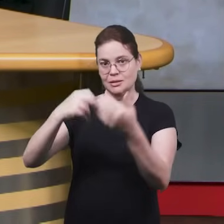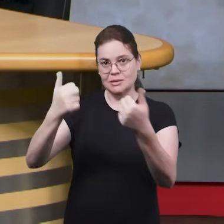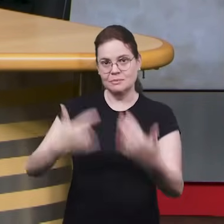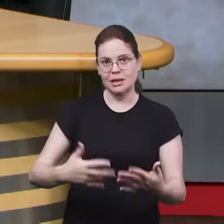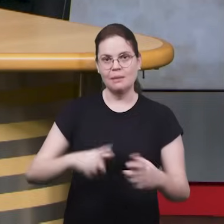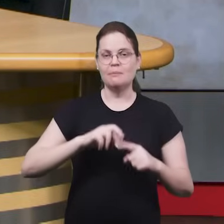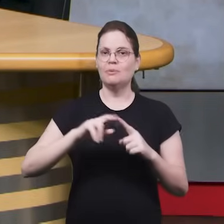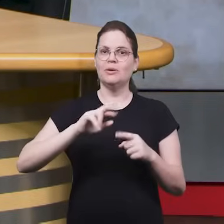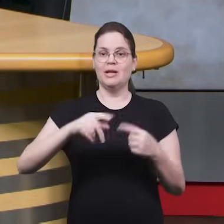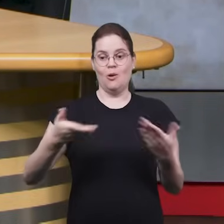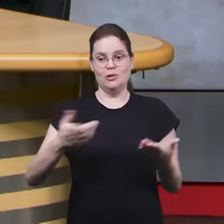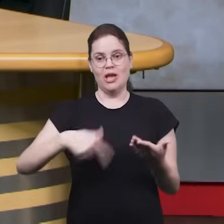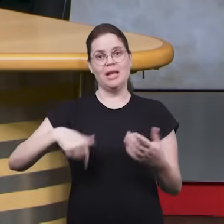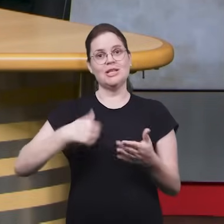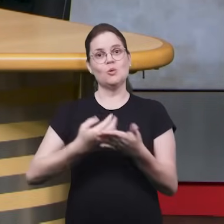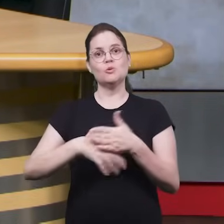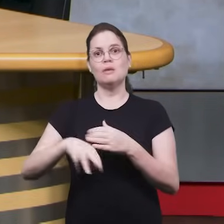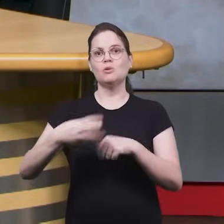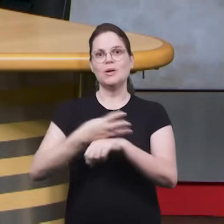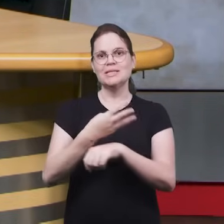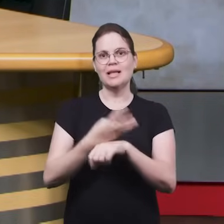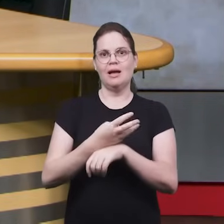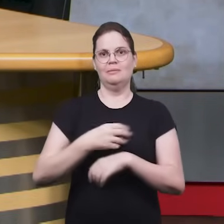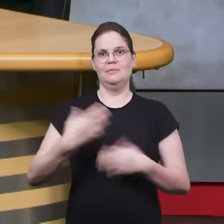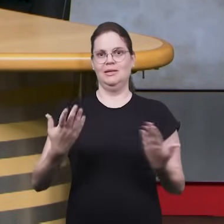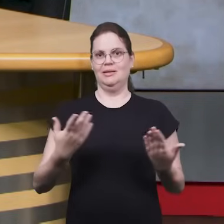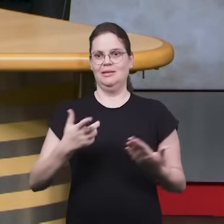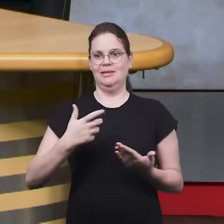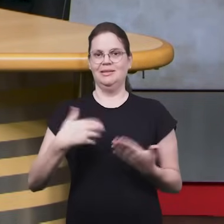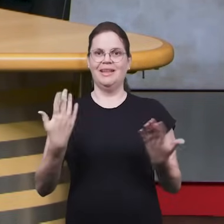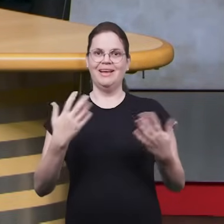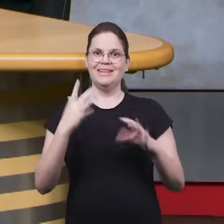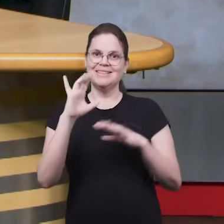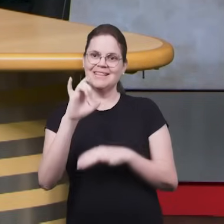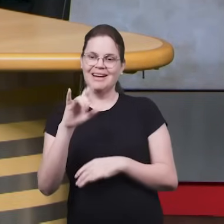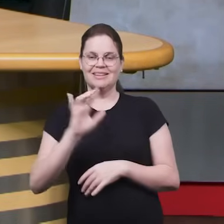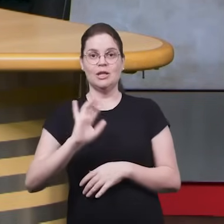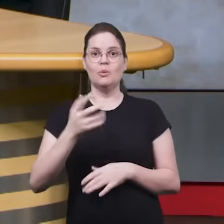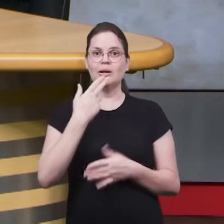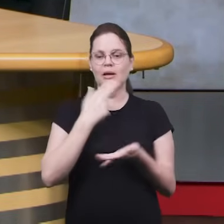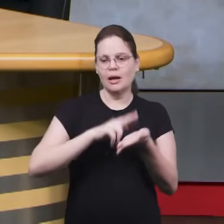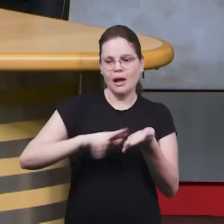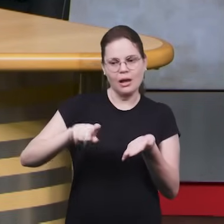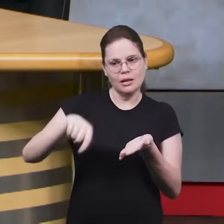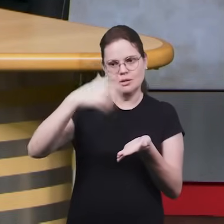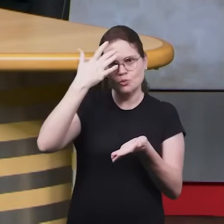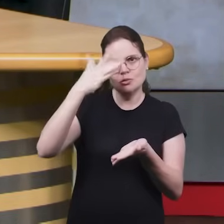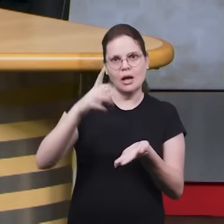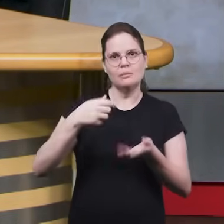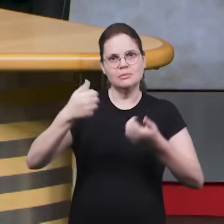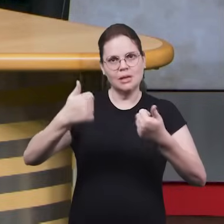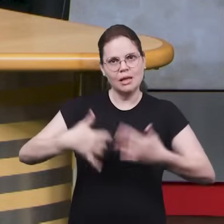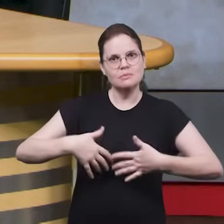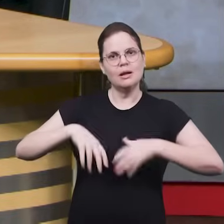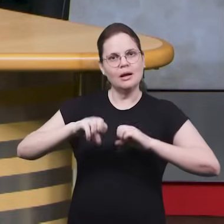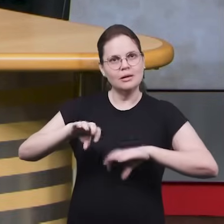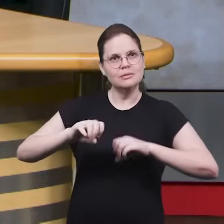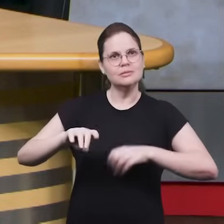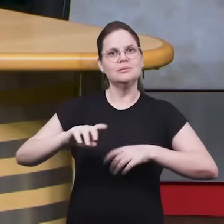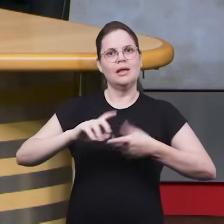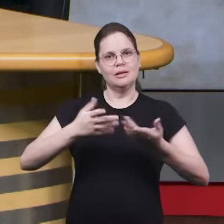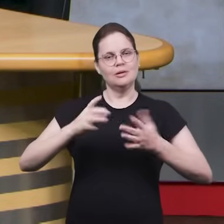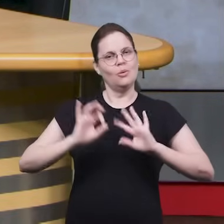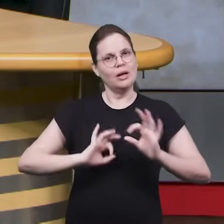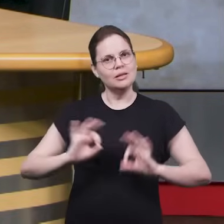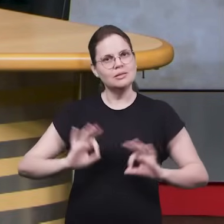os direct de Paulo. São as cartas de Paulo. O que é carta? Então é uma realidade. Exato. E nos nossos dias que a gente precisa estar se organizando